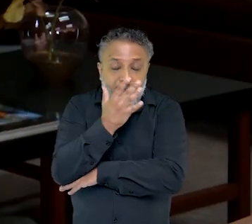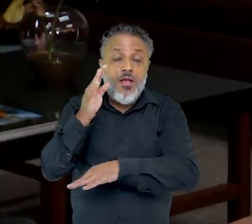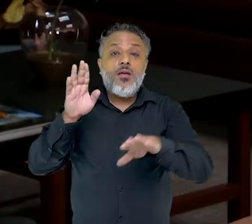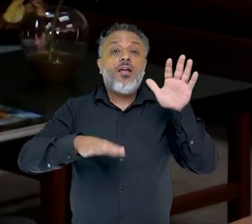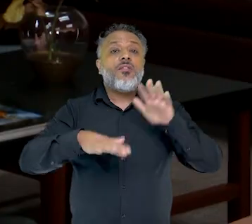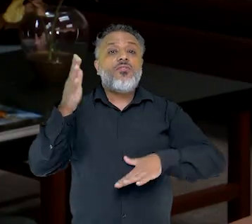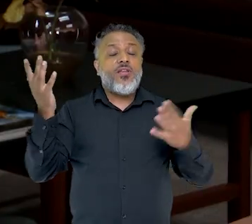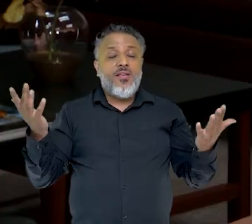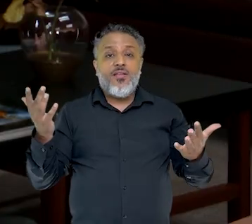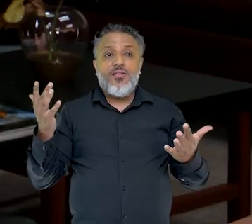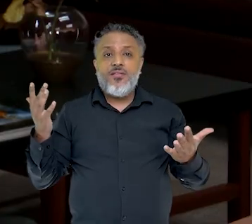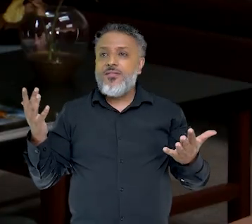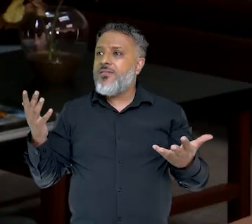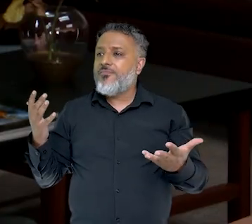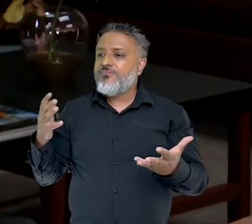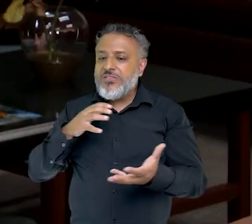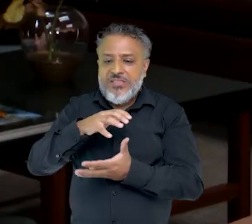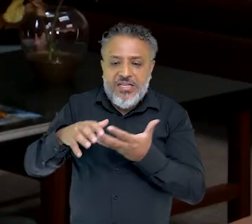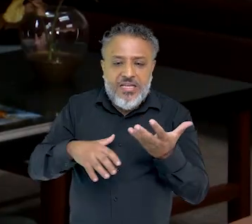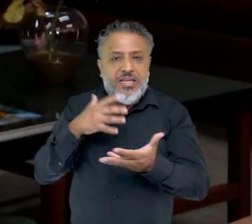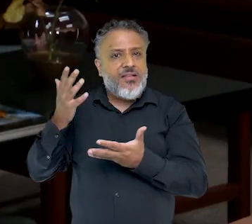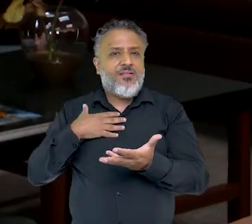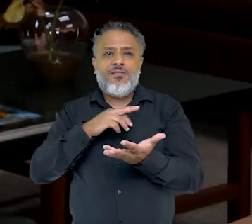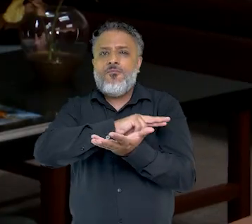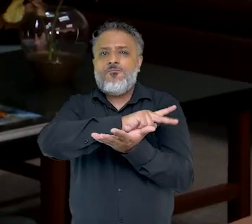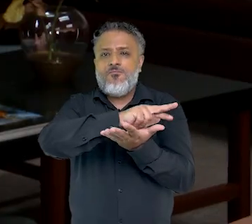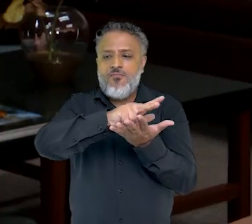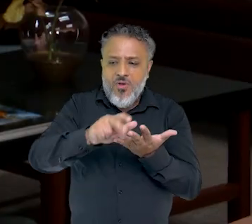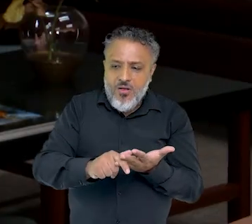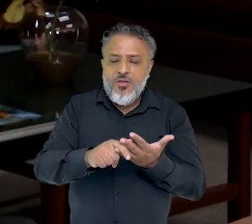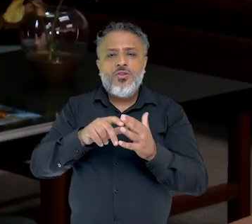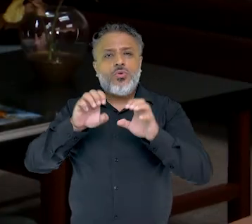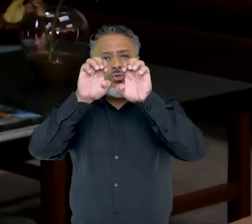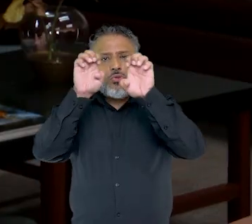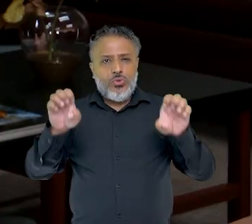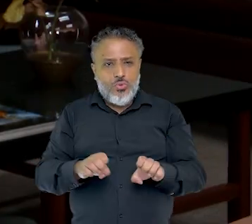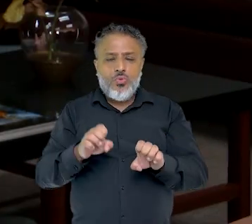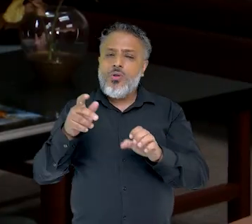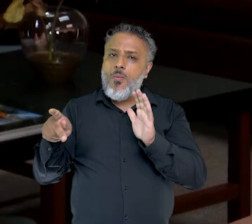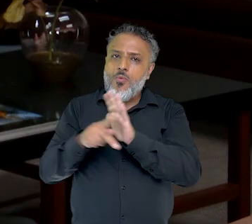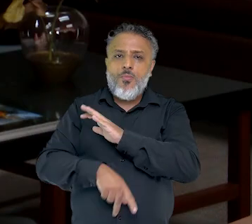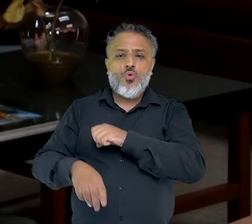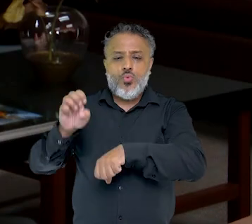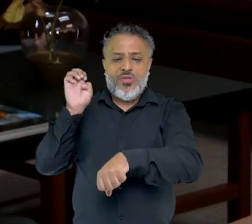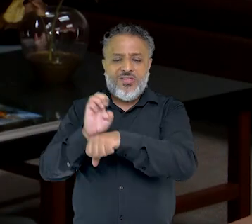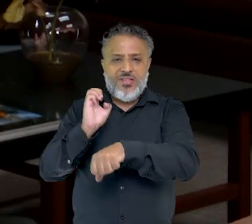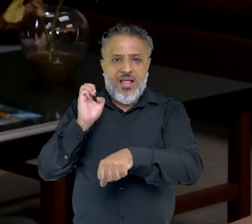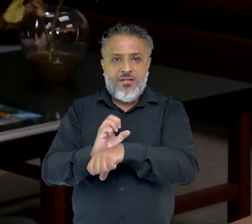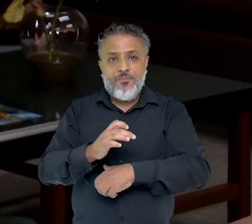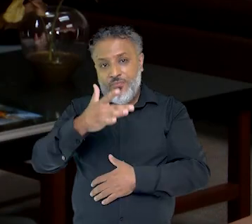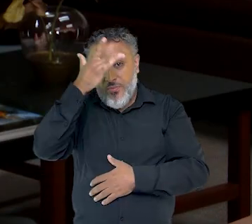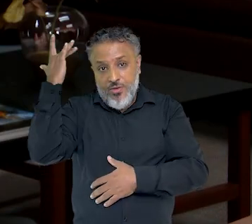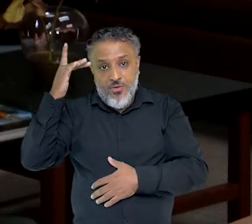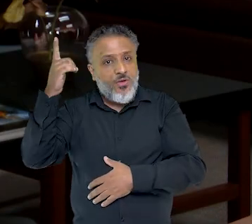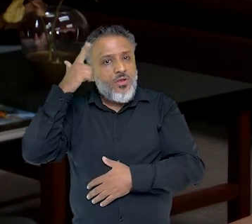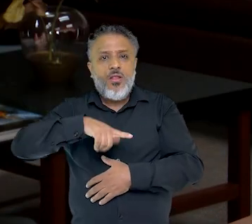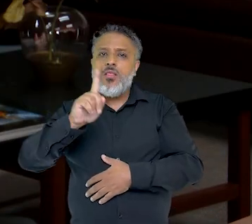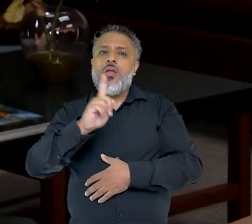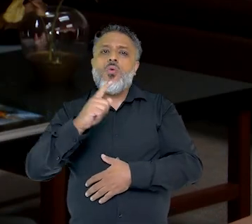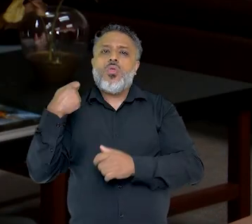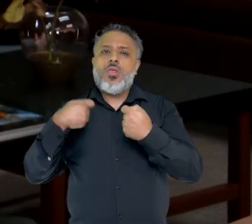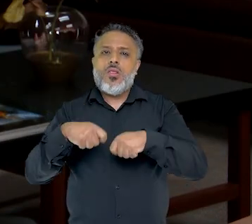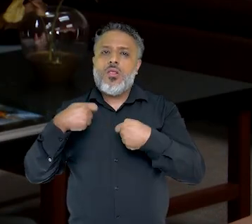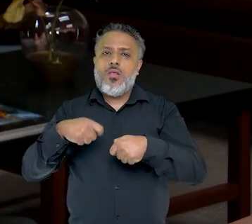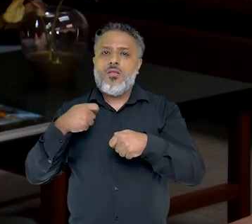crises de formas múltiplas, né? Crises estruturais do Estado. Então, pessoas que não necessariamente vêm numa situação